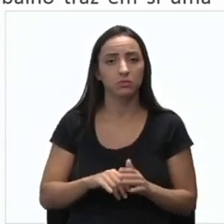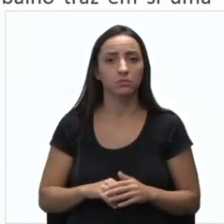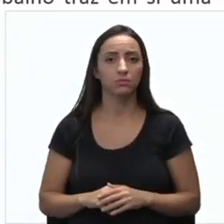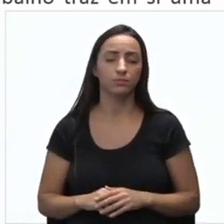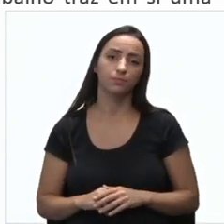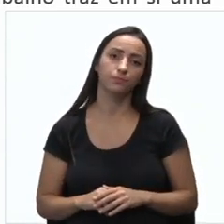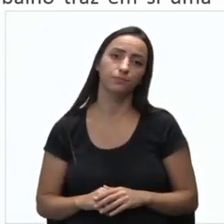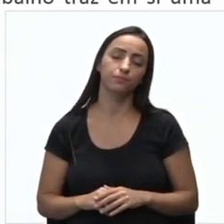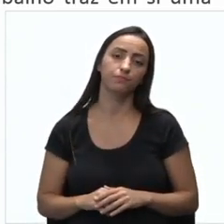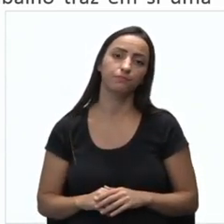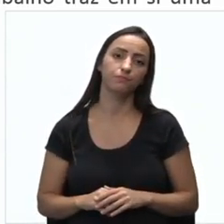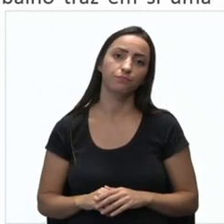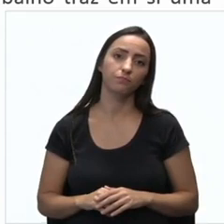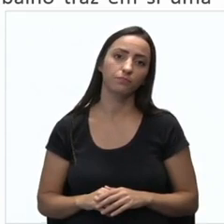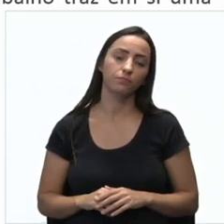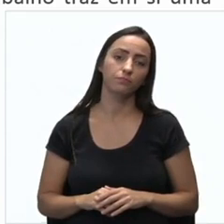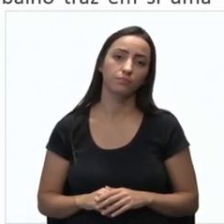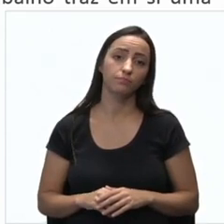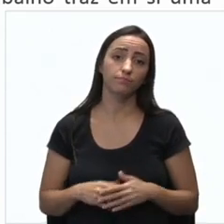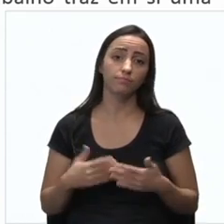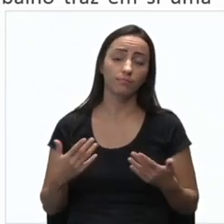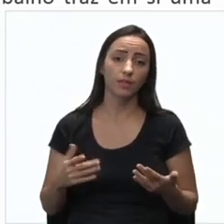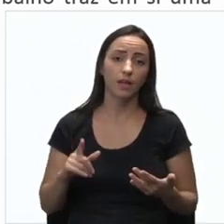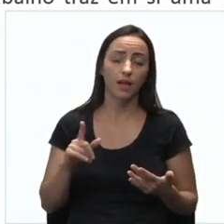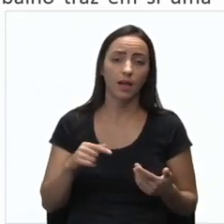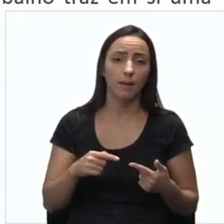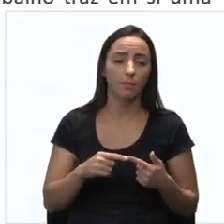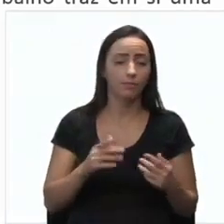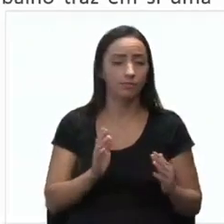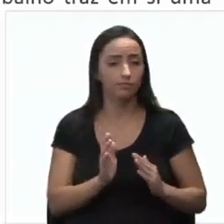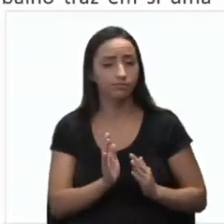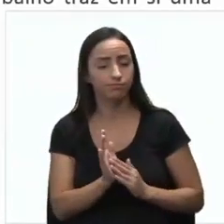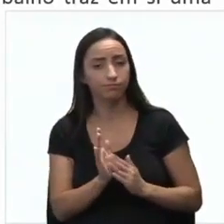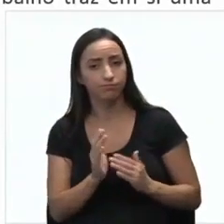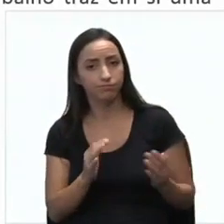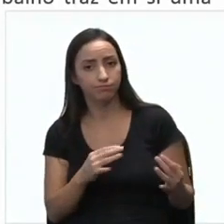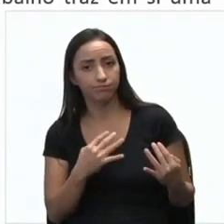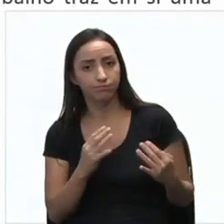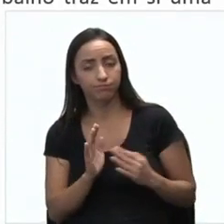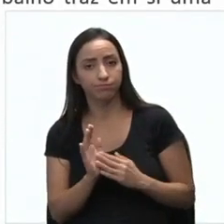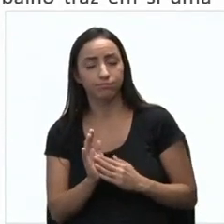né? Por meio aí desse reconhecimento, né? Então, a